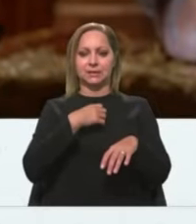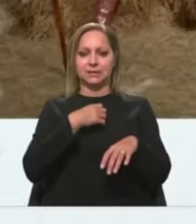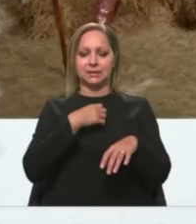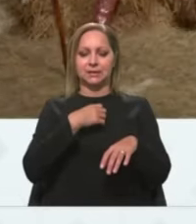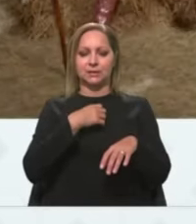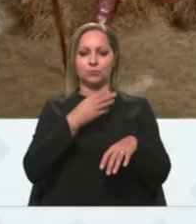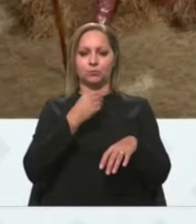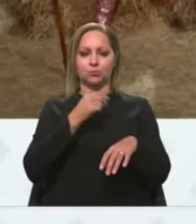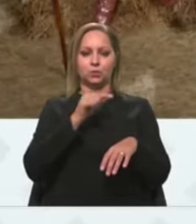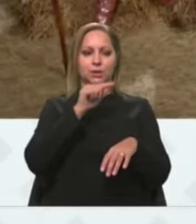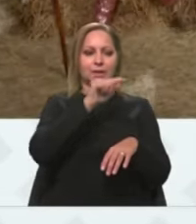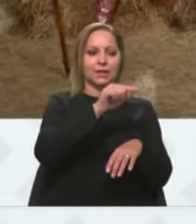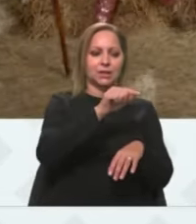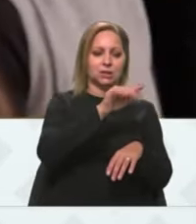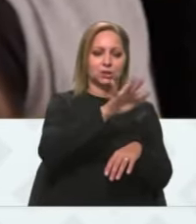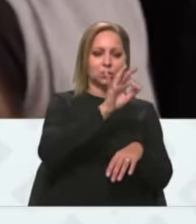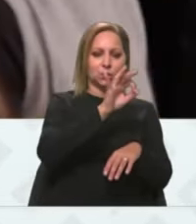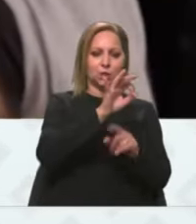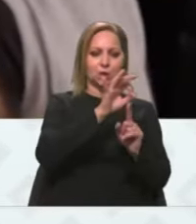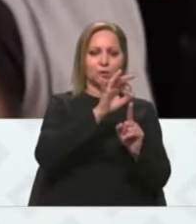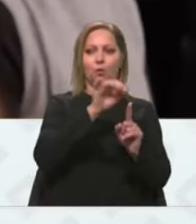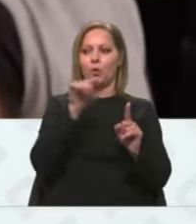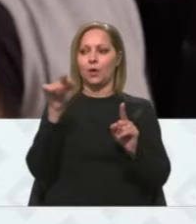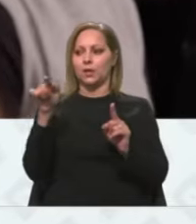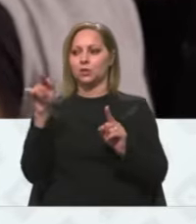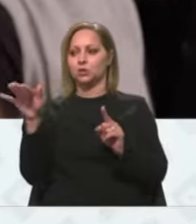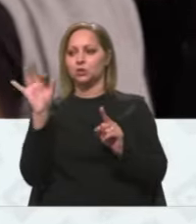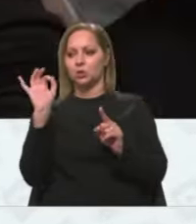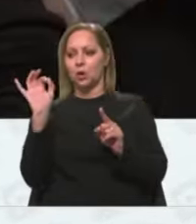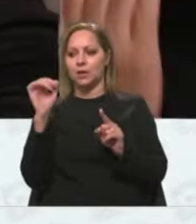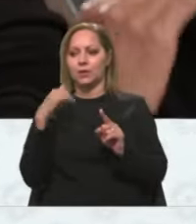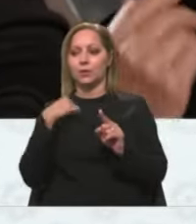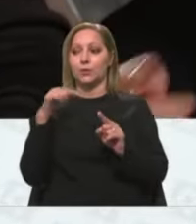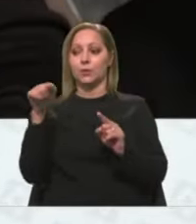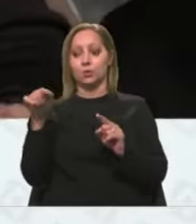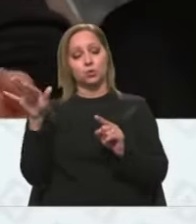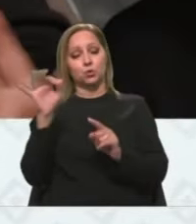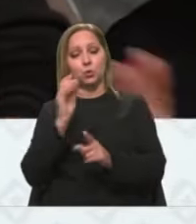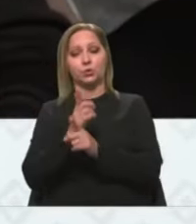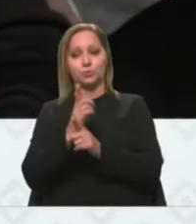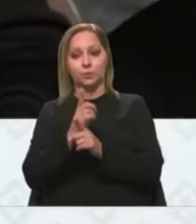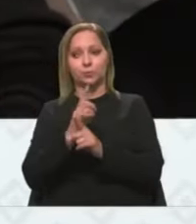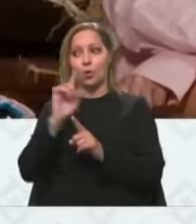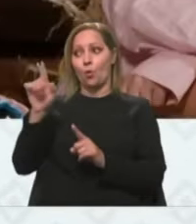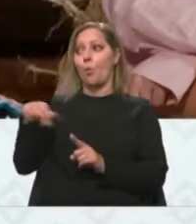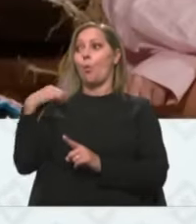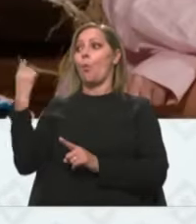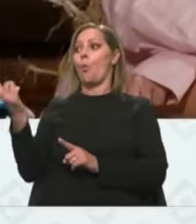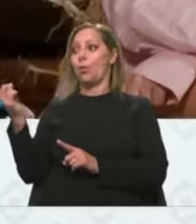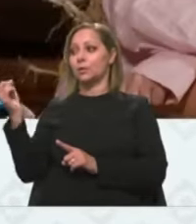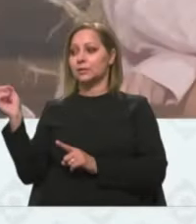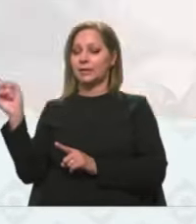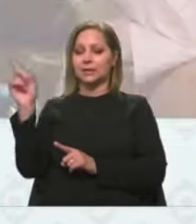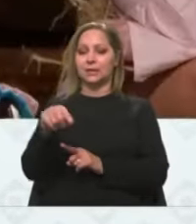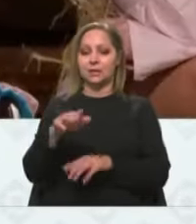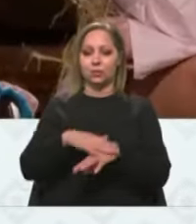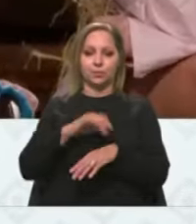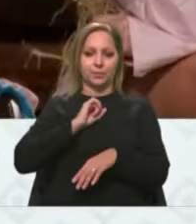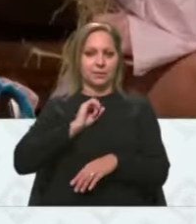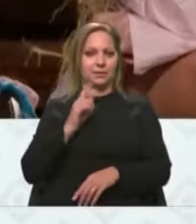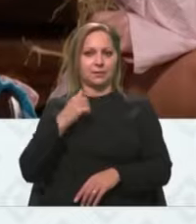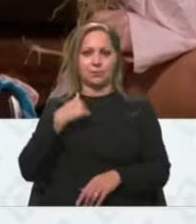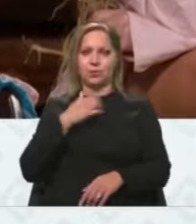um e muita gente que ia nomear outro, eu nomeava essas pessoas para não apanhar outra pessoa de fora para sentar aí. Então não me sentia